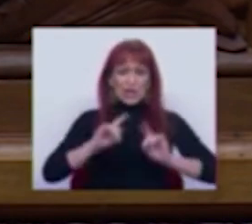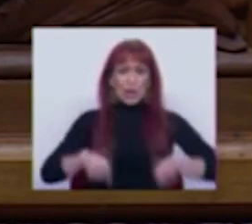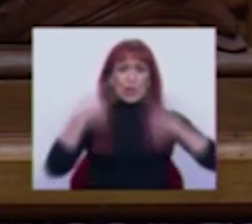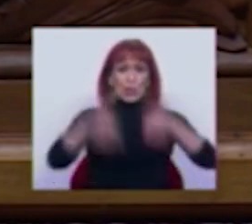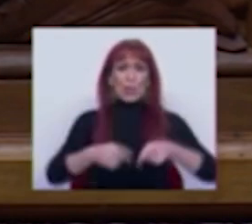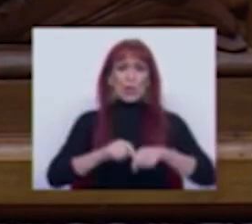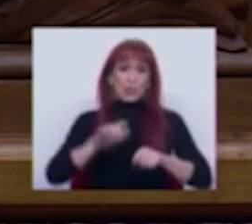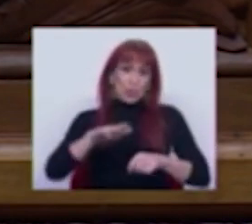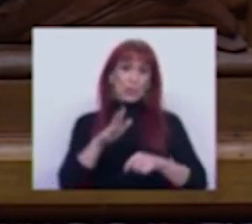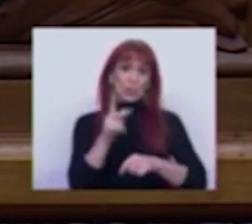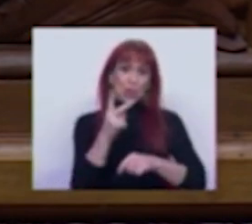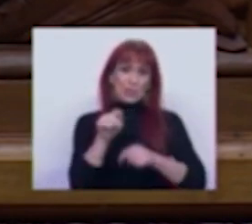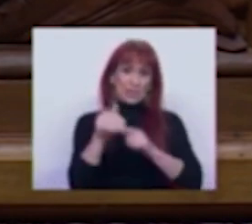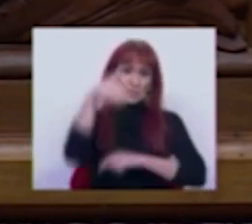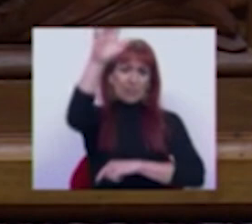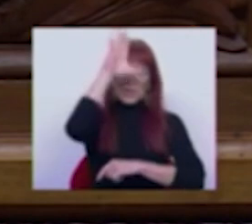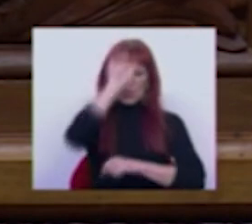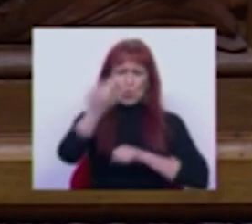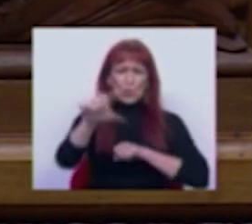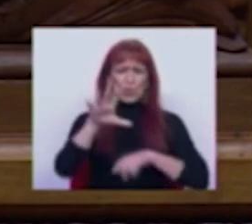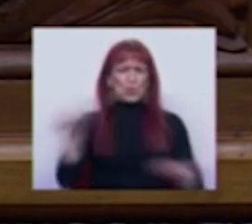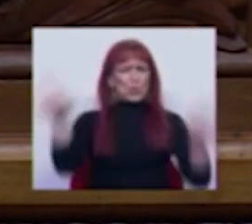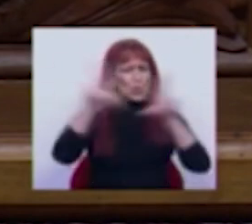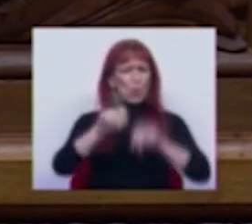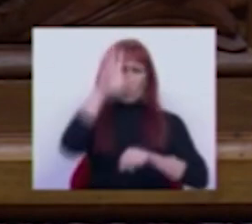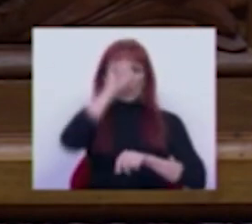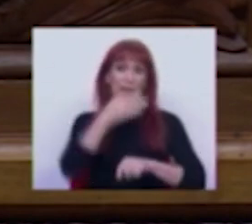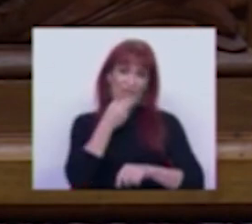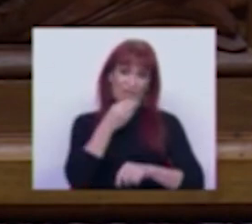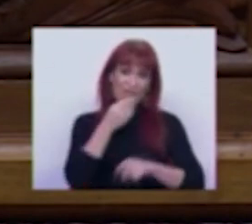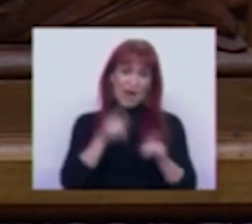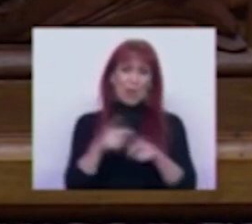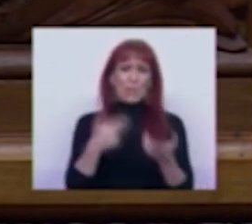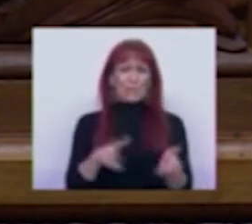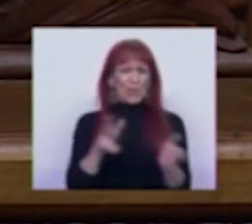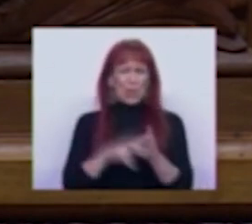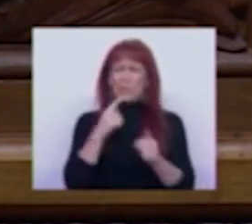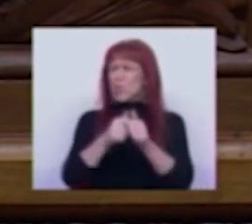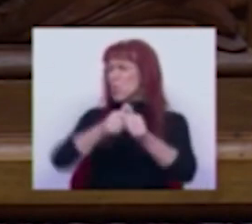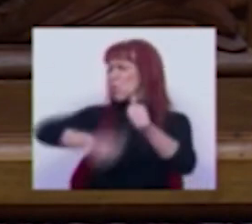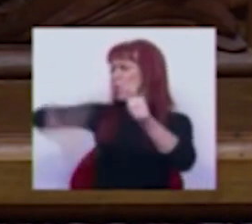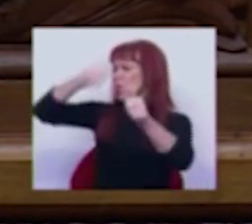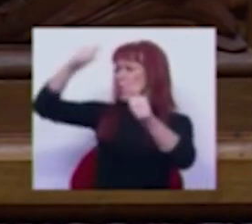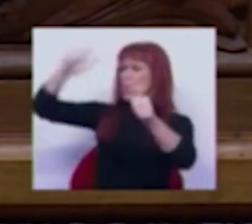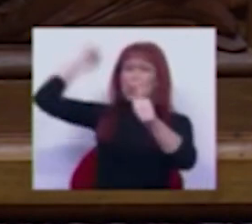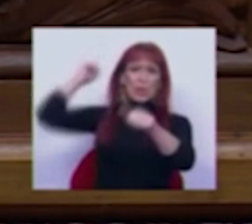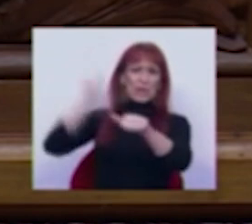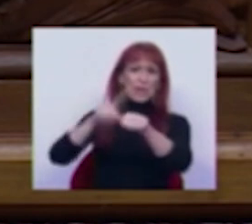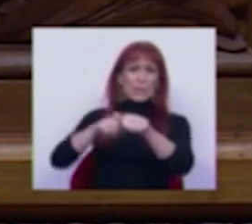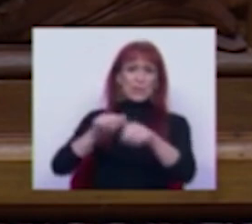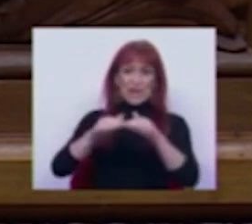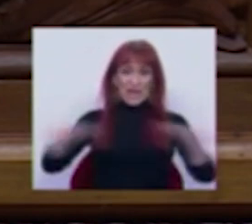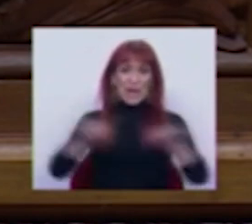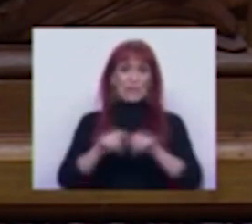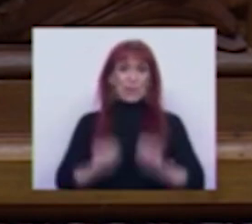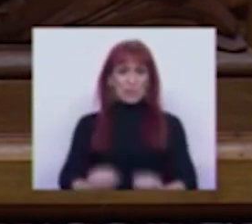novo milénio, o Estado Novo é o Estado Velho, uma realidade tão distante a nível temporal e a nível